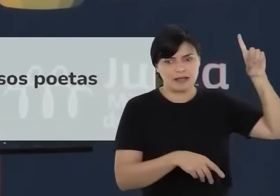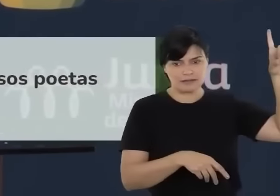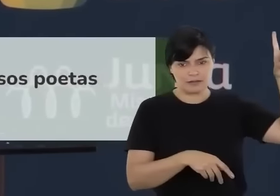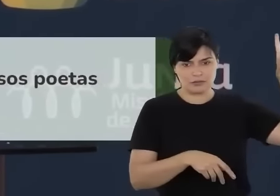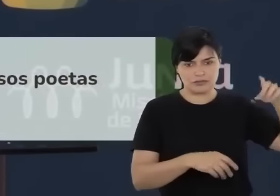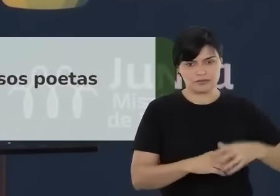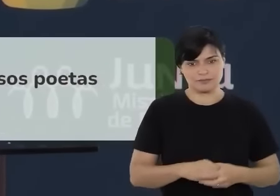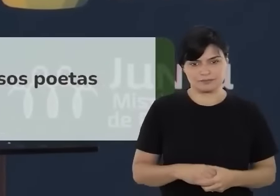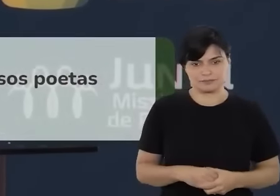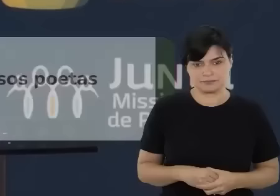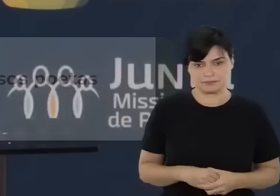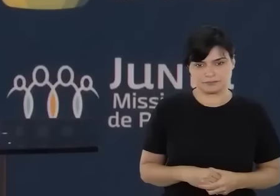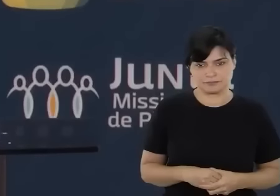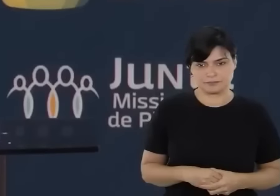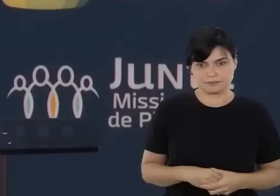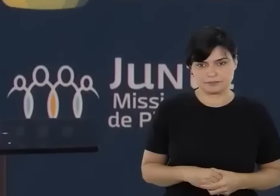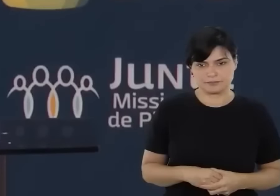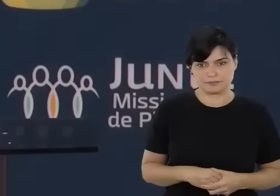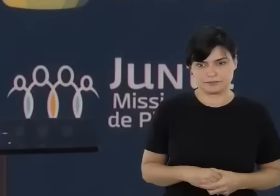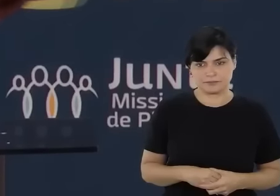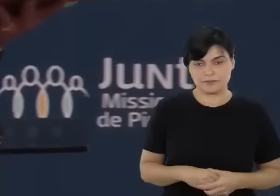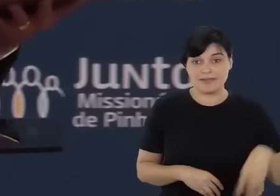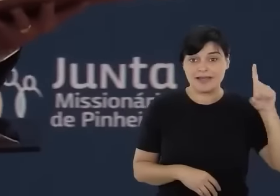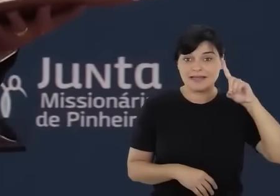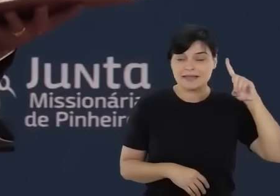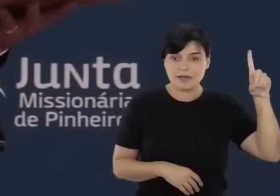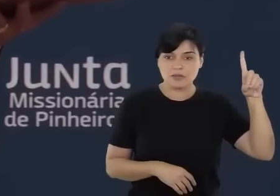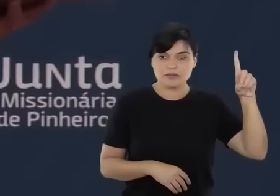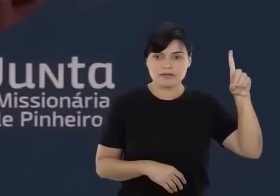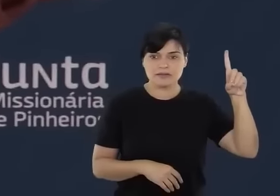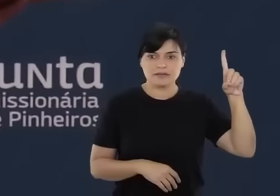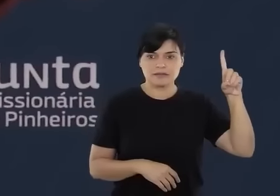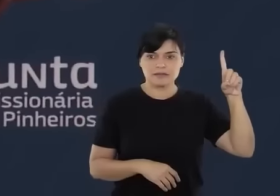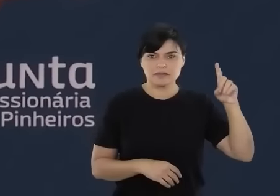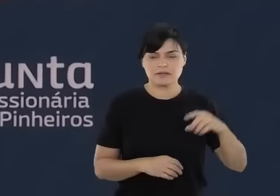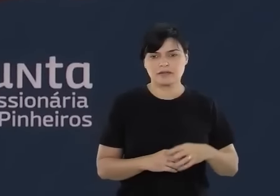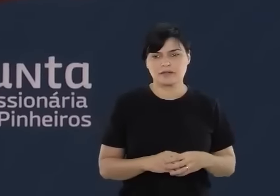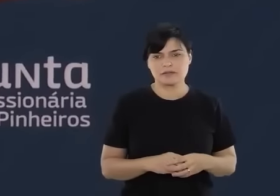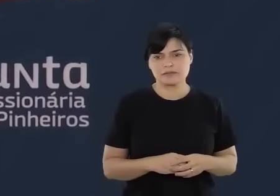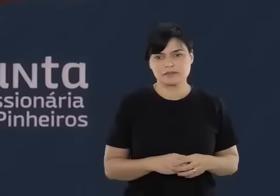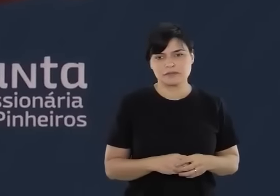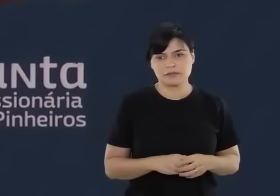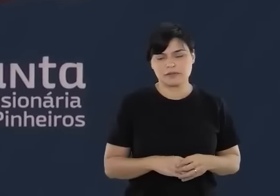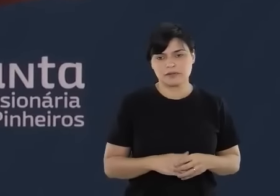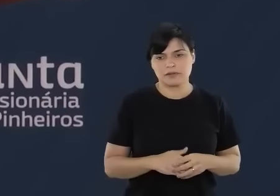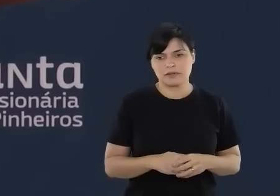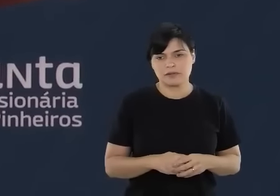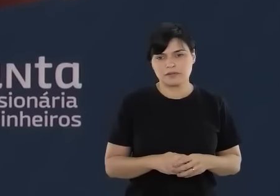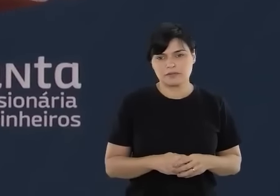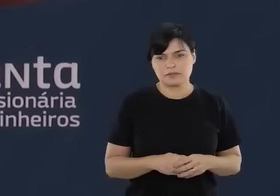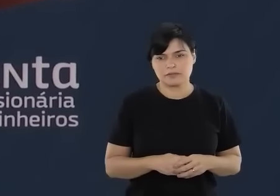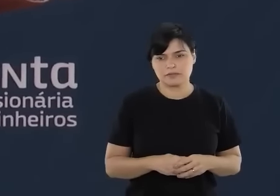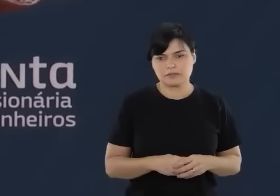ensinava o deísmo Deus não criou o universo como um relojoeiro cria um relógio fabrica um